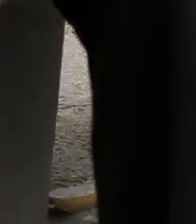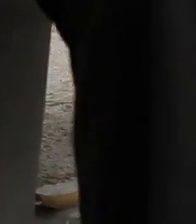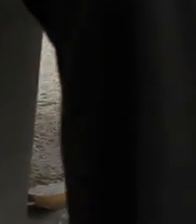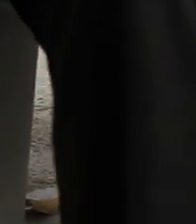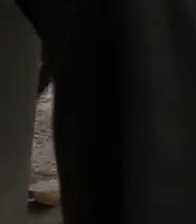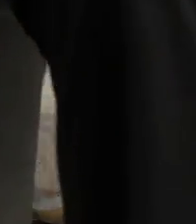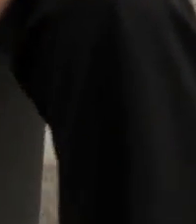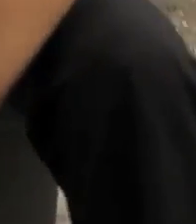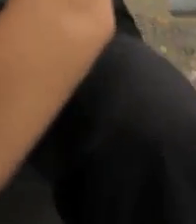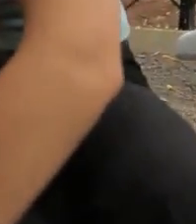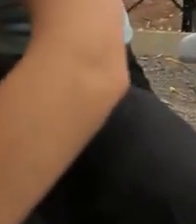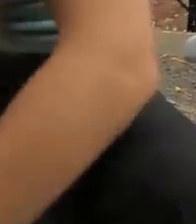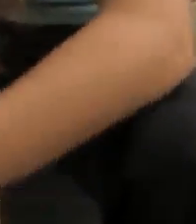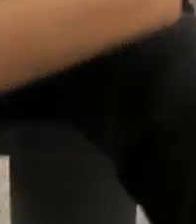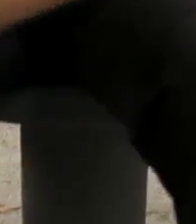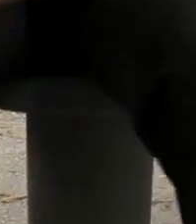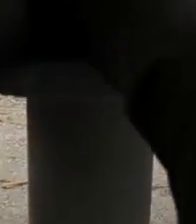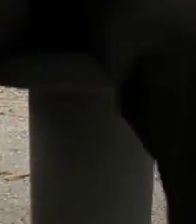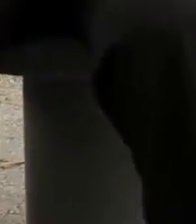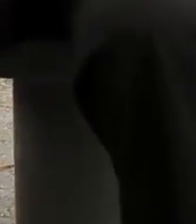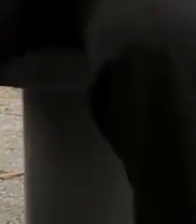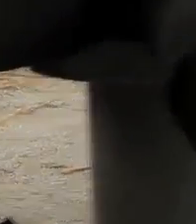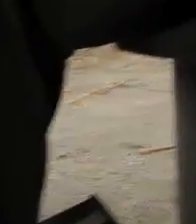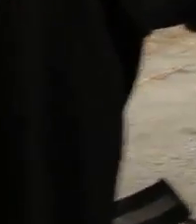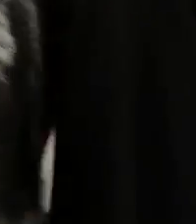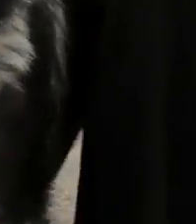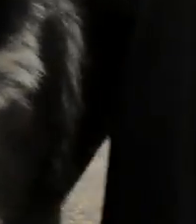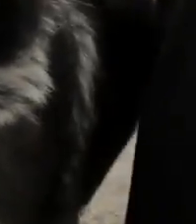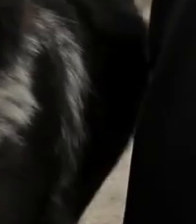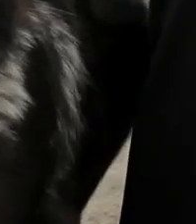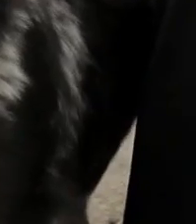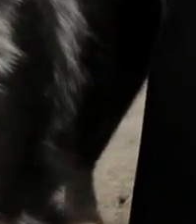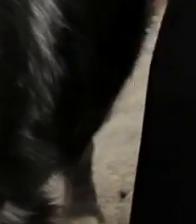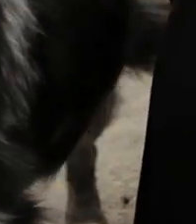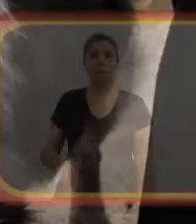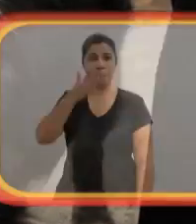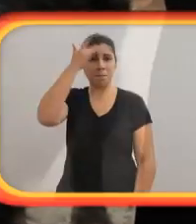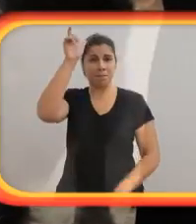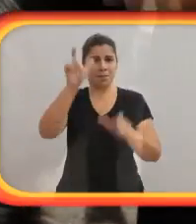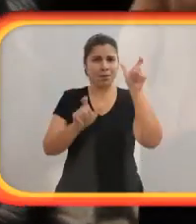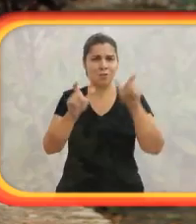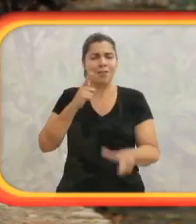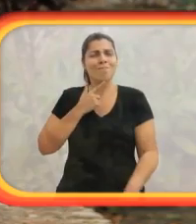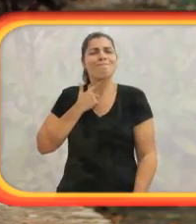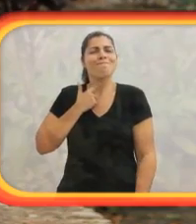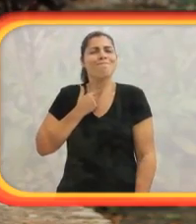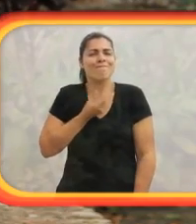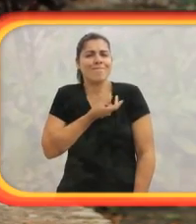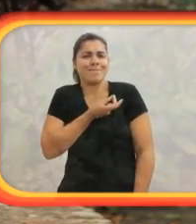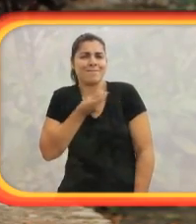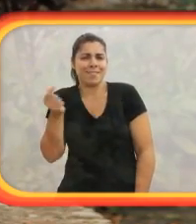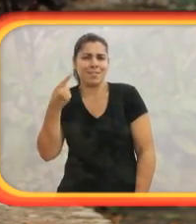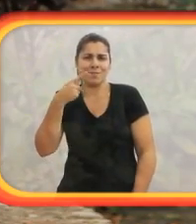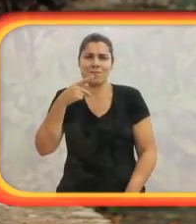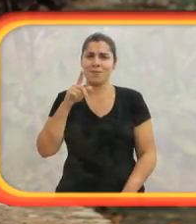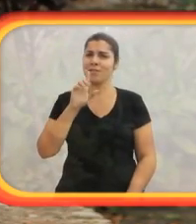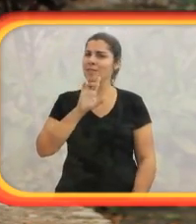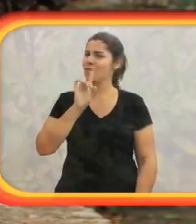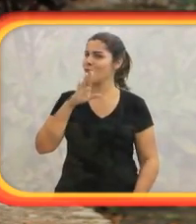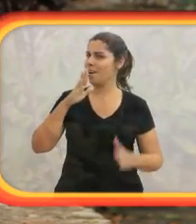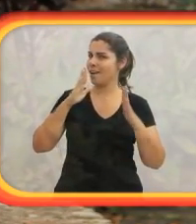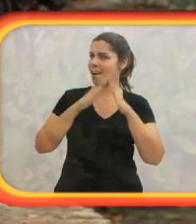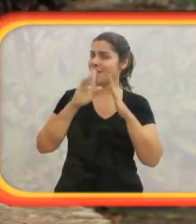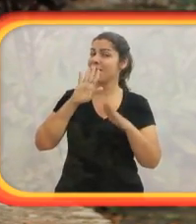que está sentada. Ele pega a bengala com a boca e entrega a ela. Para as pessoas que tenham uma